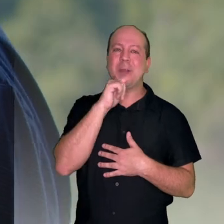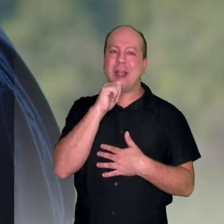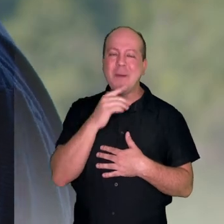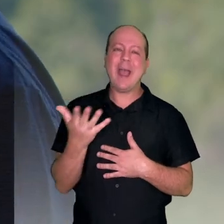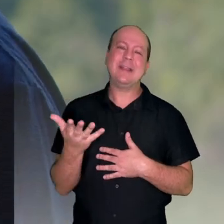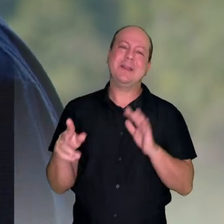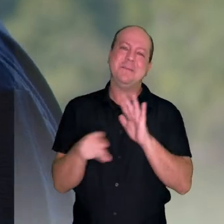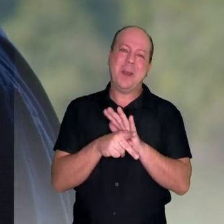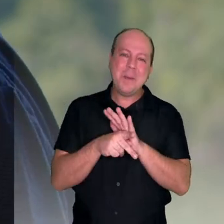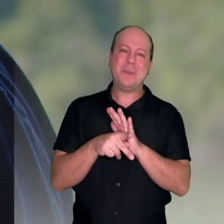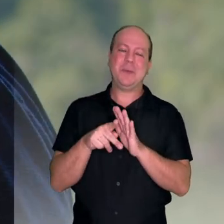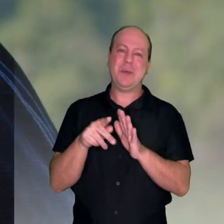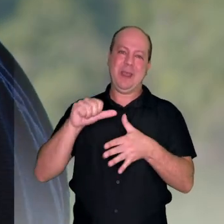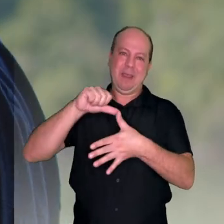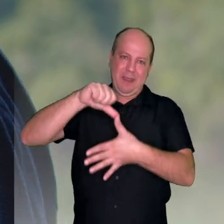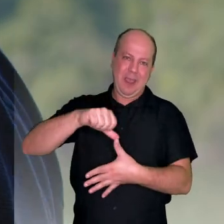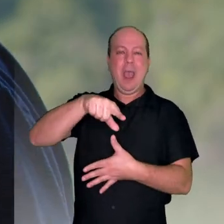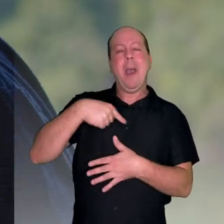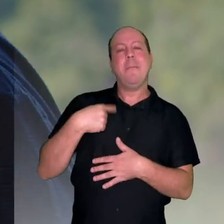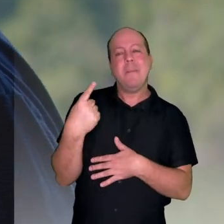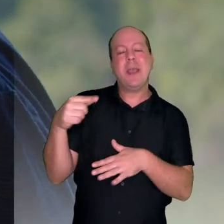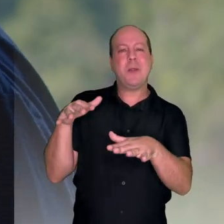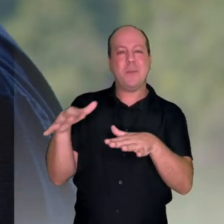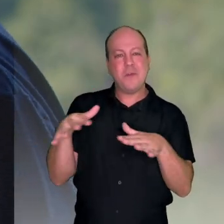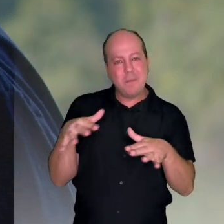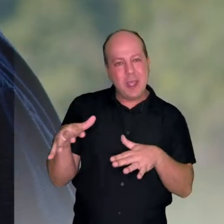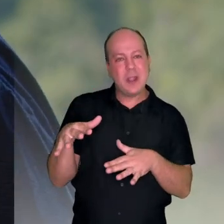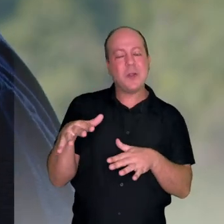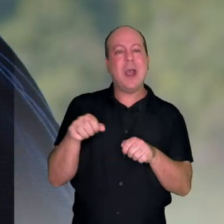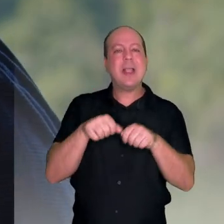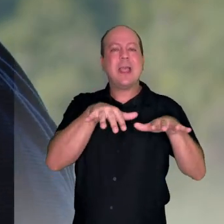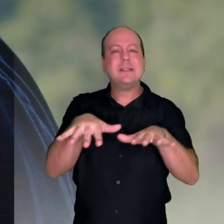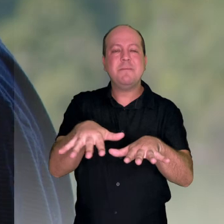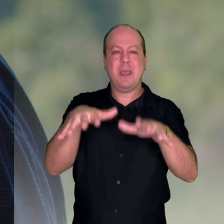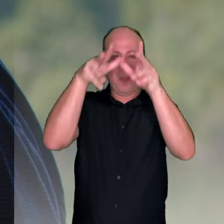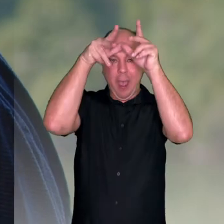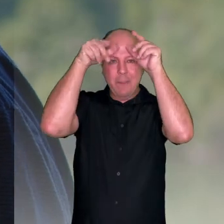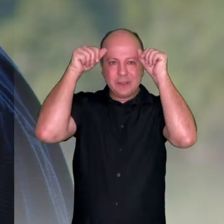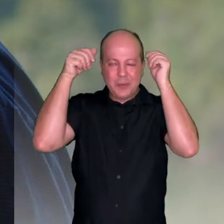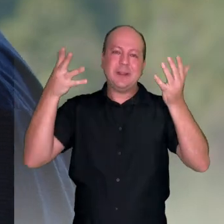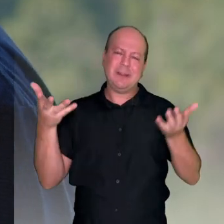acontecimento aquático emblemático do nosso continente. O primeiro movimento que a gente tocou chama o Nascimento do